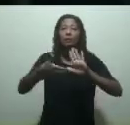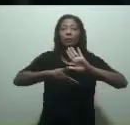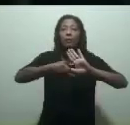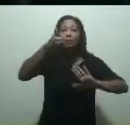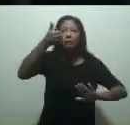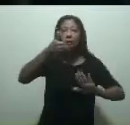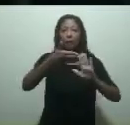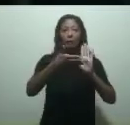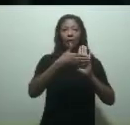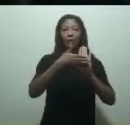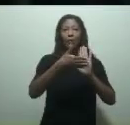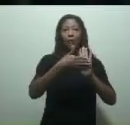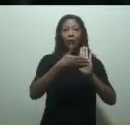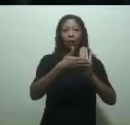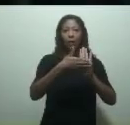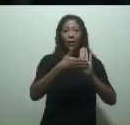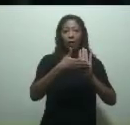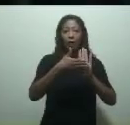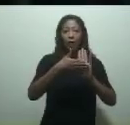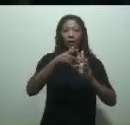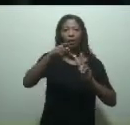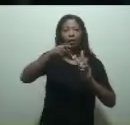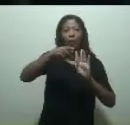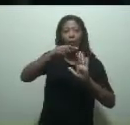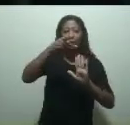o projeto de lei número